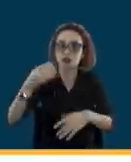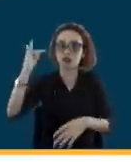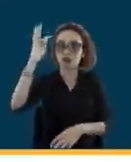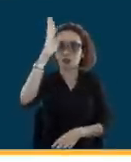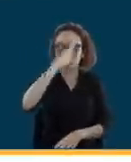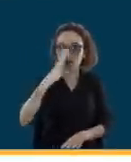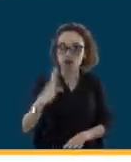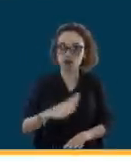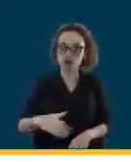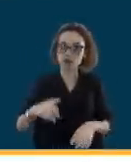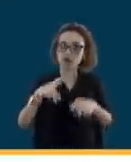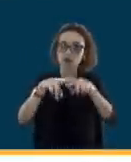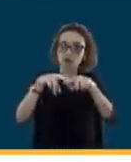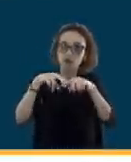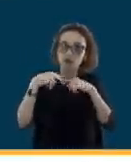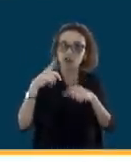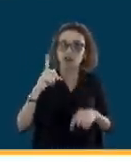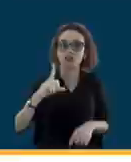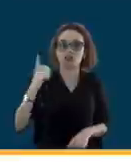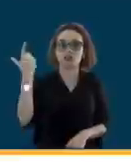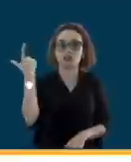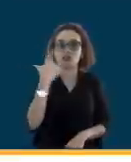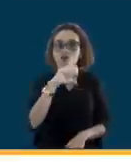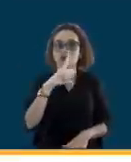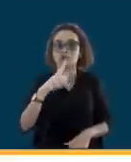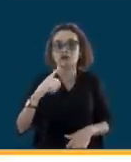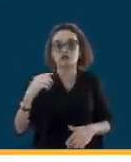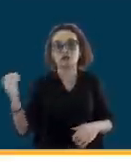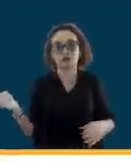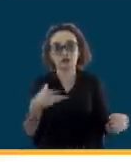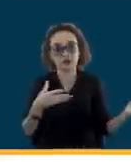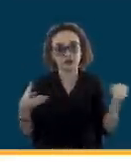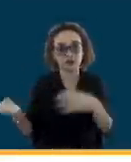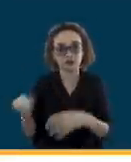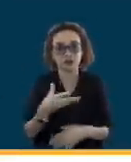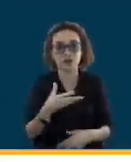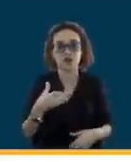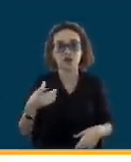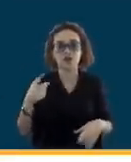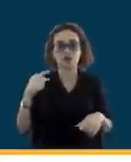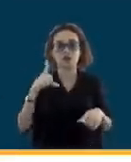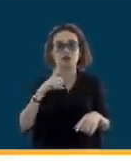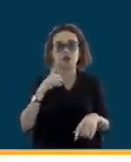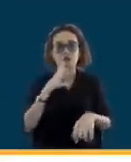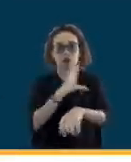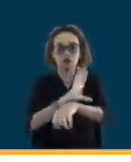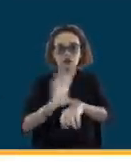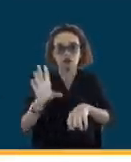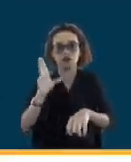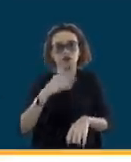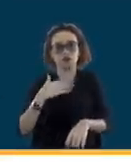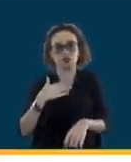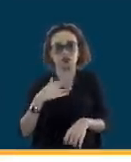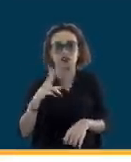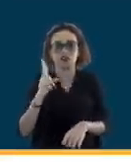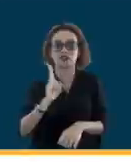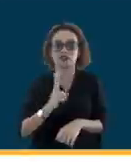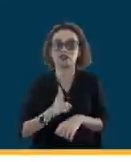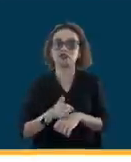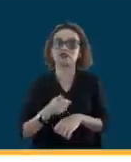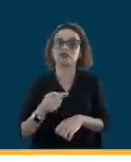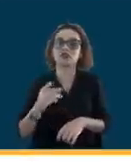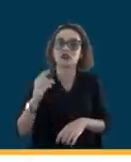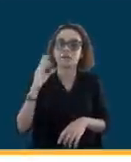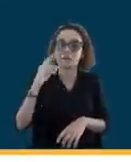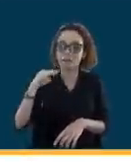as louvações Griot, sempre trazendo algum elemento da nossa cultura. Então, nós tivemos aqui a Mestra